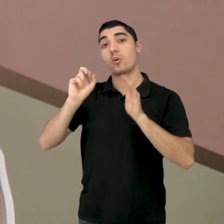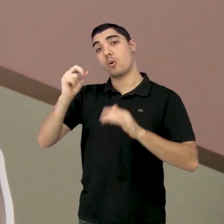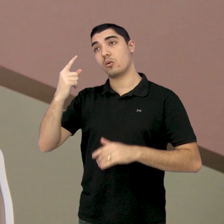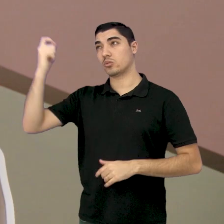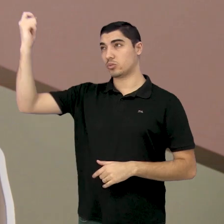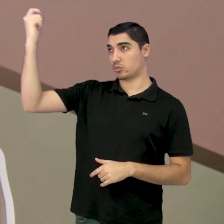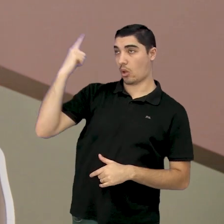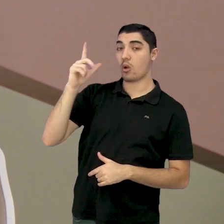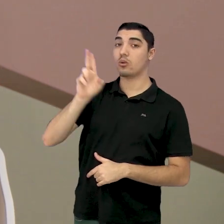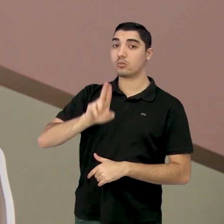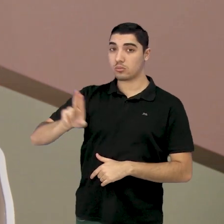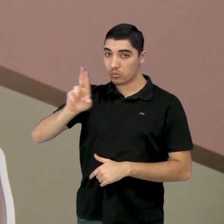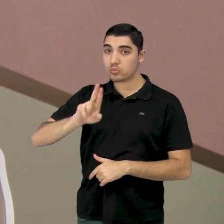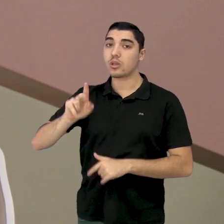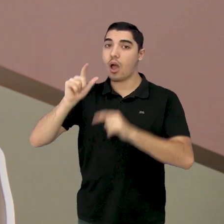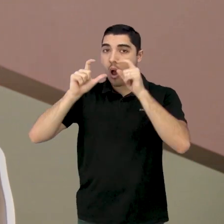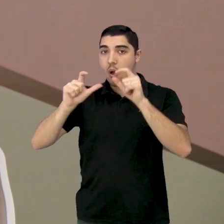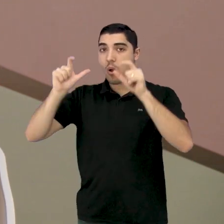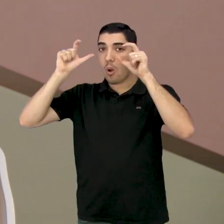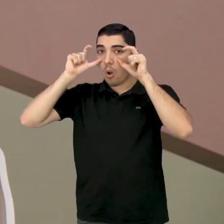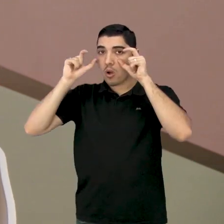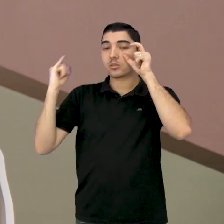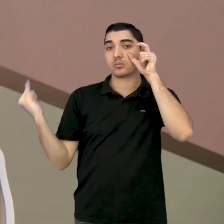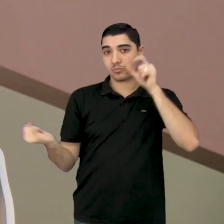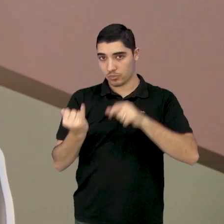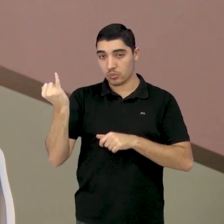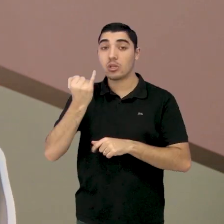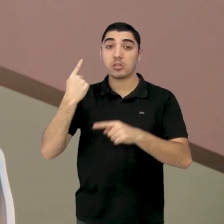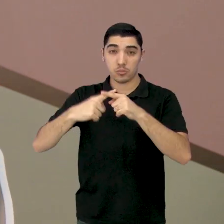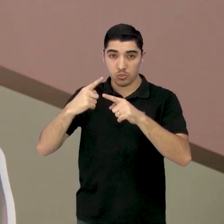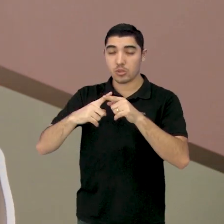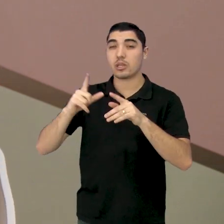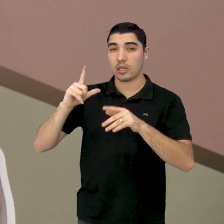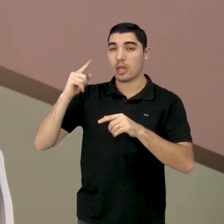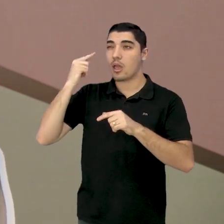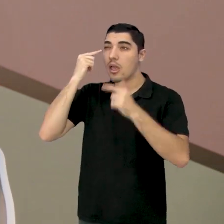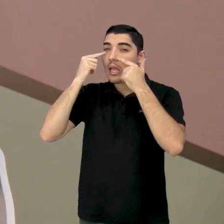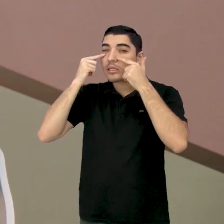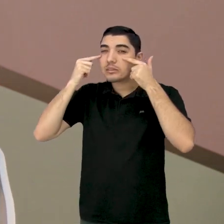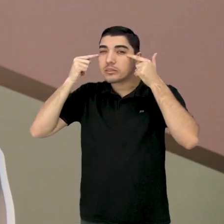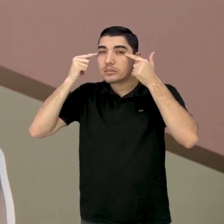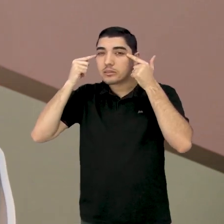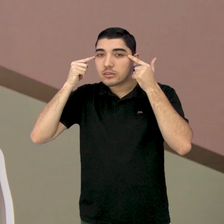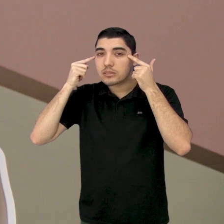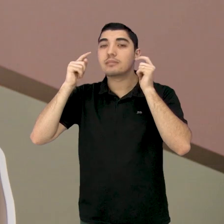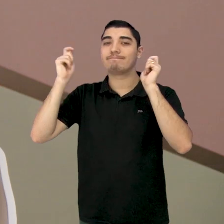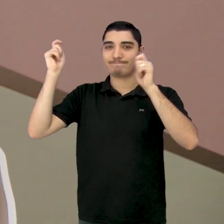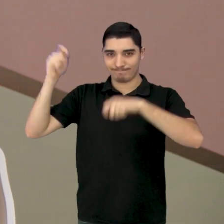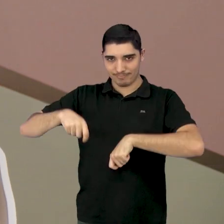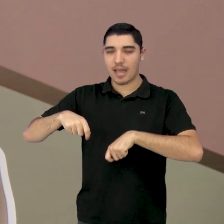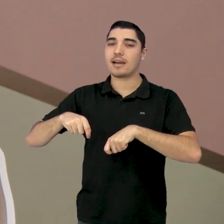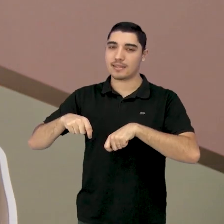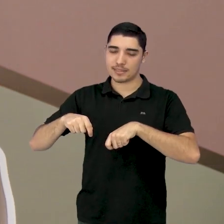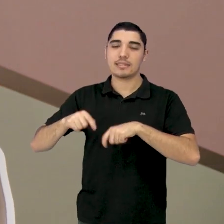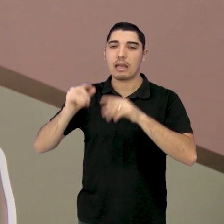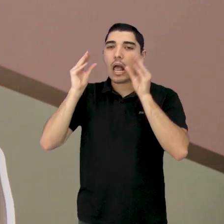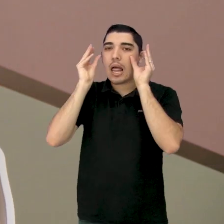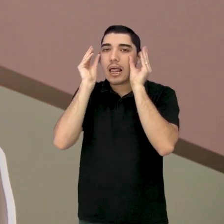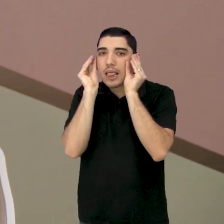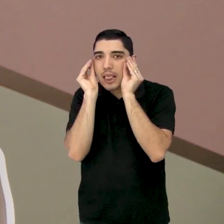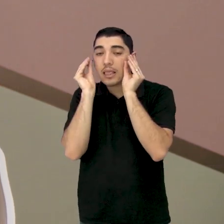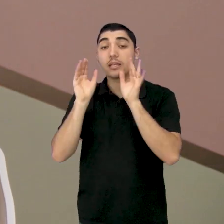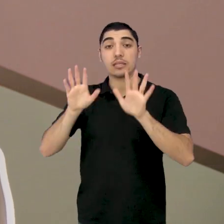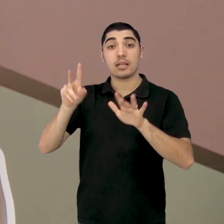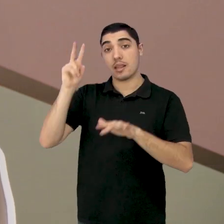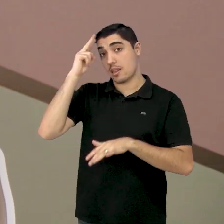muita expressão. Quando a gente for se expor ao sol, usar óculos solar para não ficar franzindo a região aqui dos olhos também, né? Que isso ativa